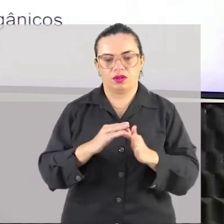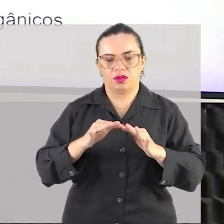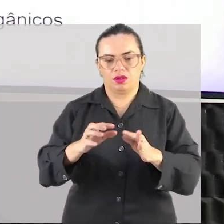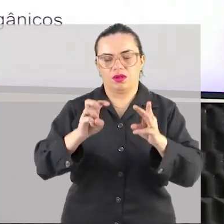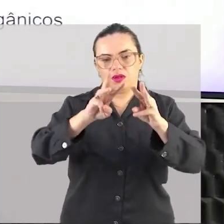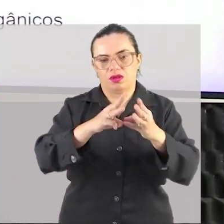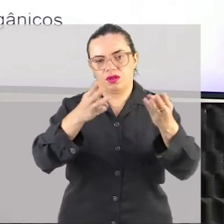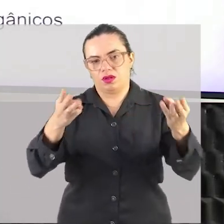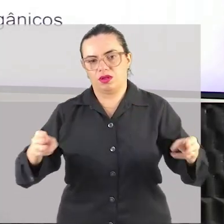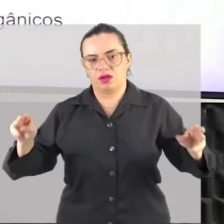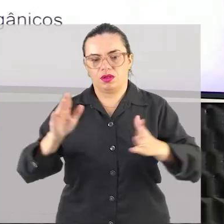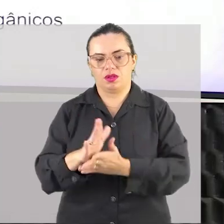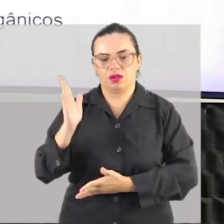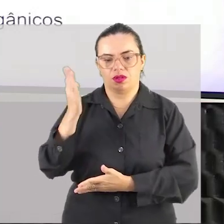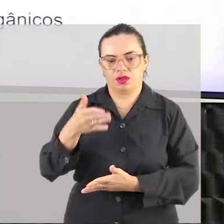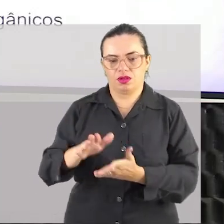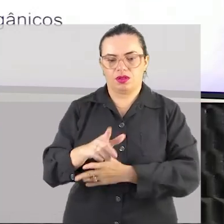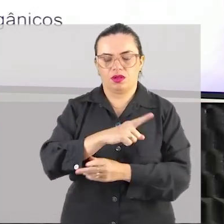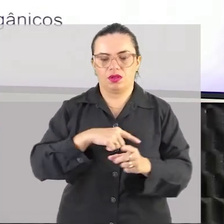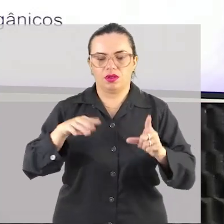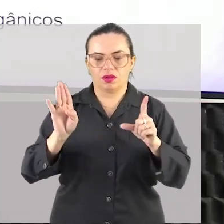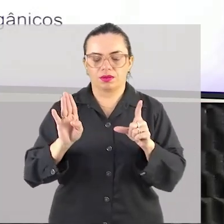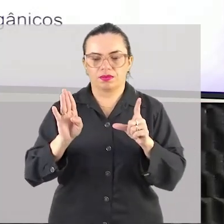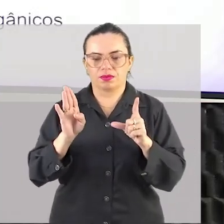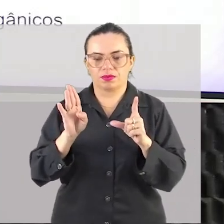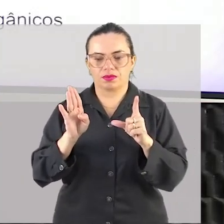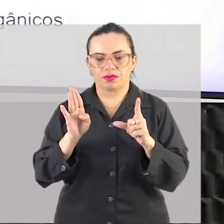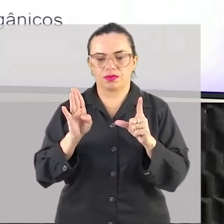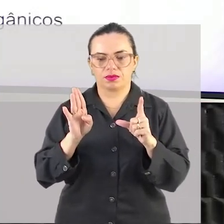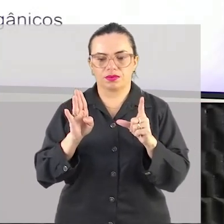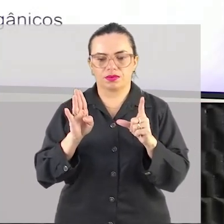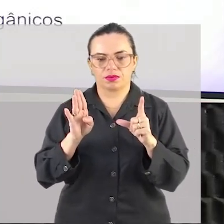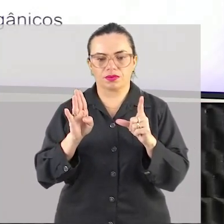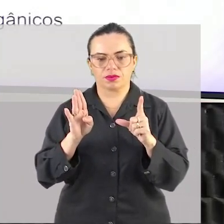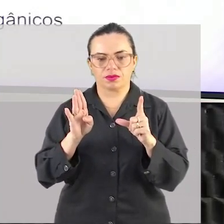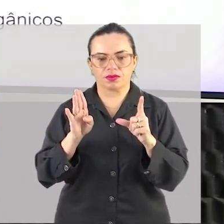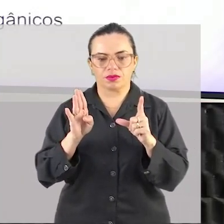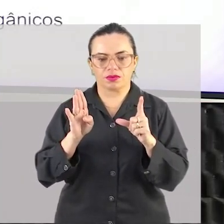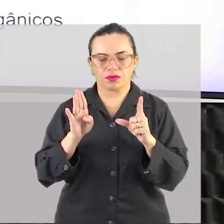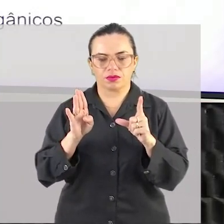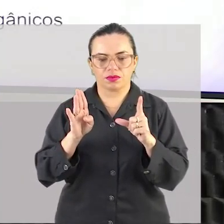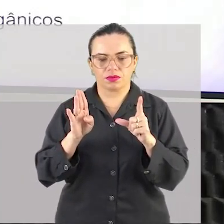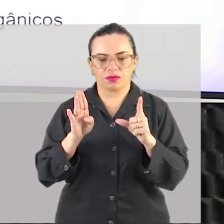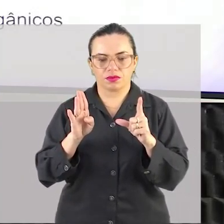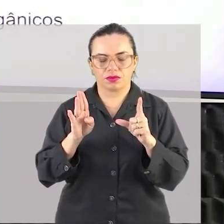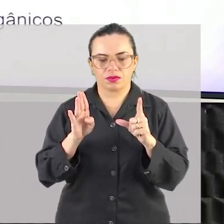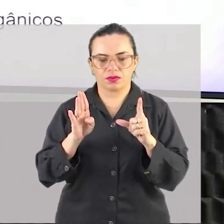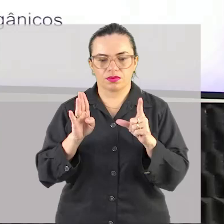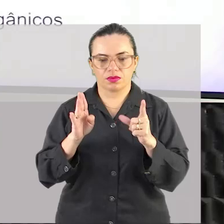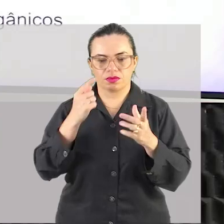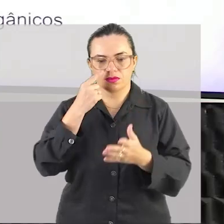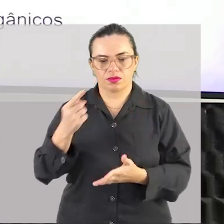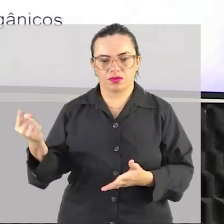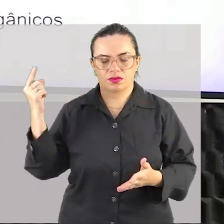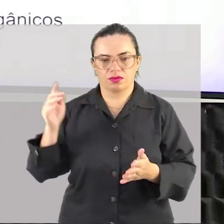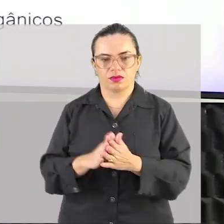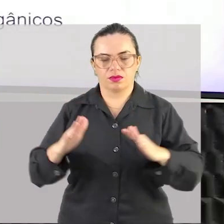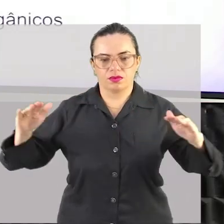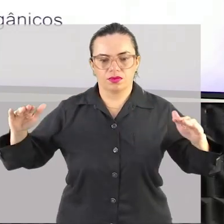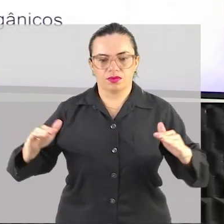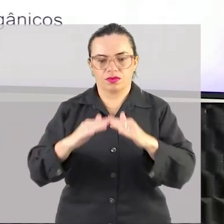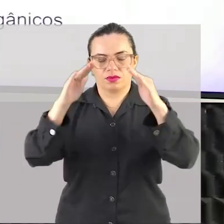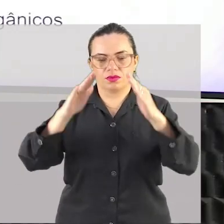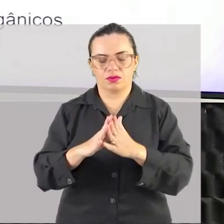marinhas diretamente. B. Colisão de placas tectônicas na costa brasileira. Opa! É bom lembrar que a